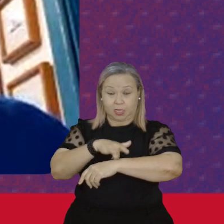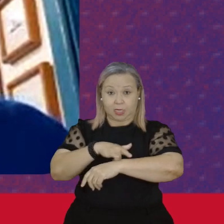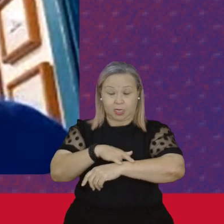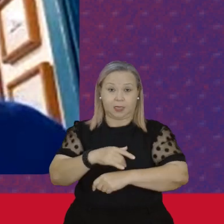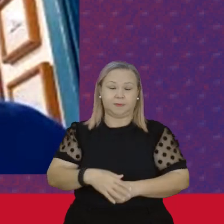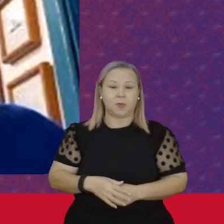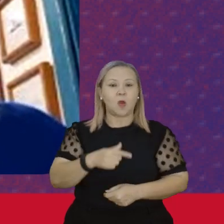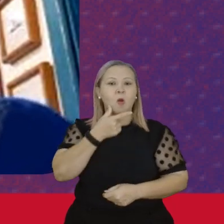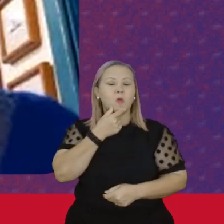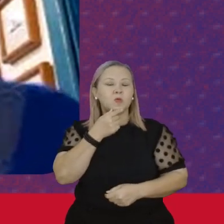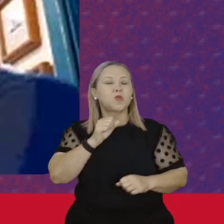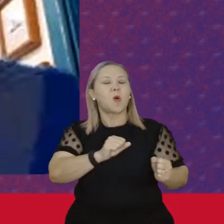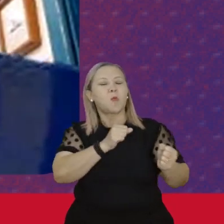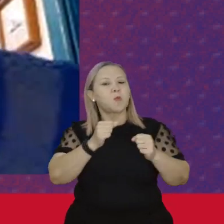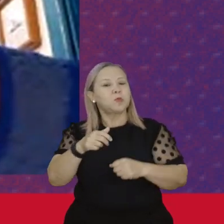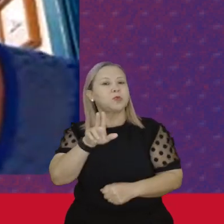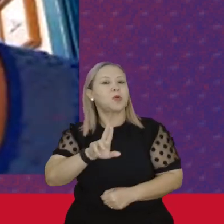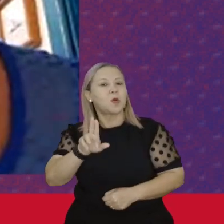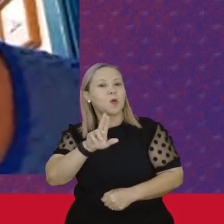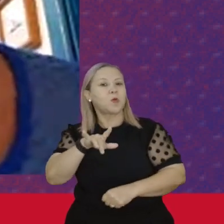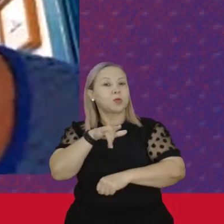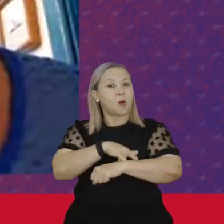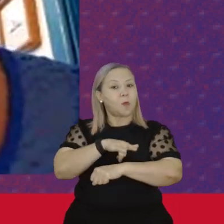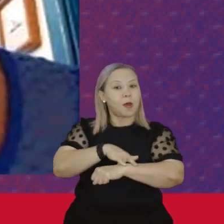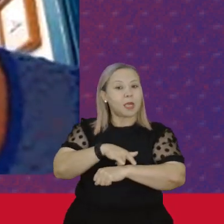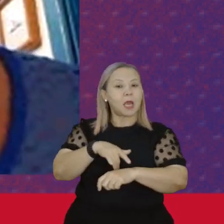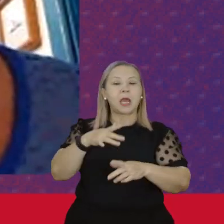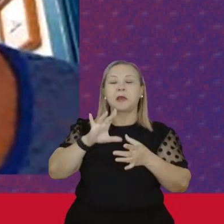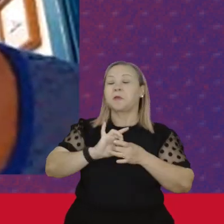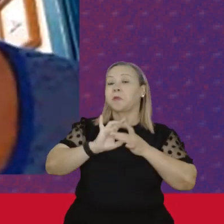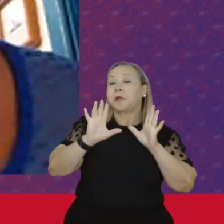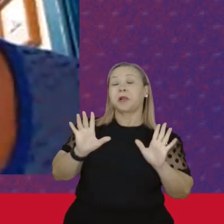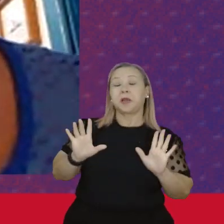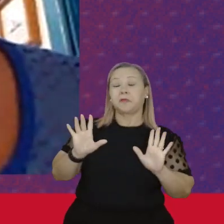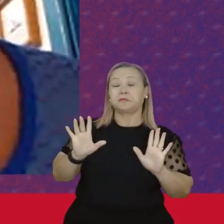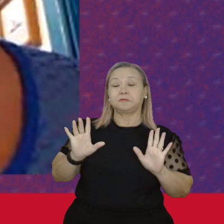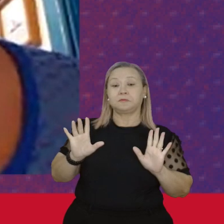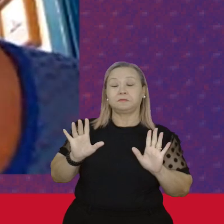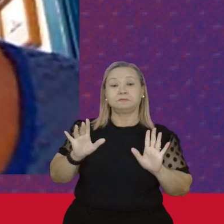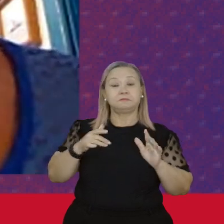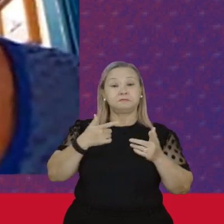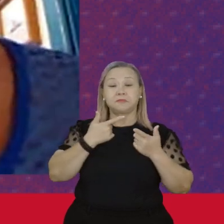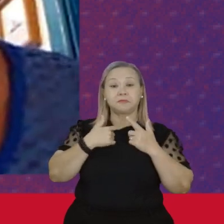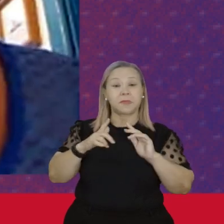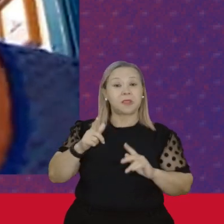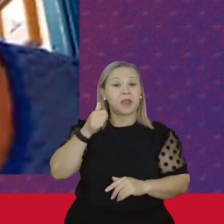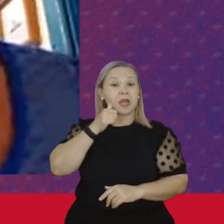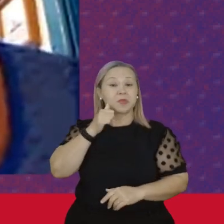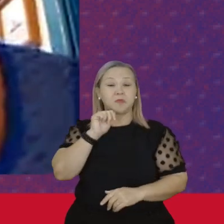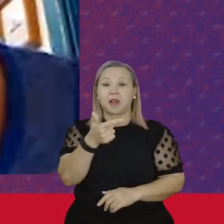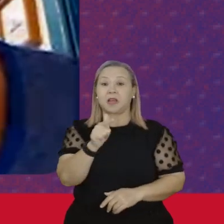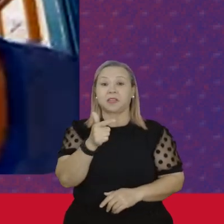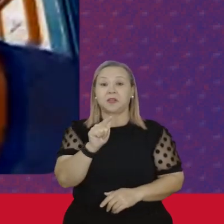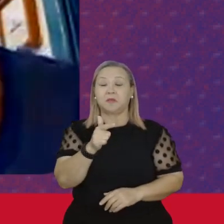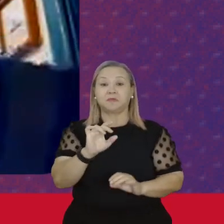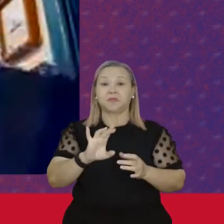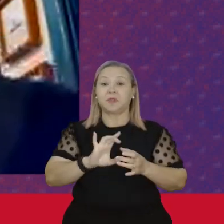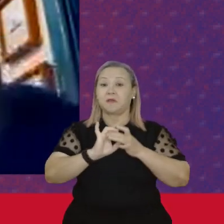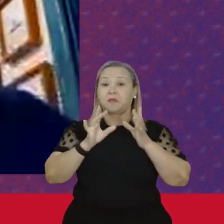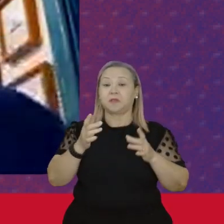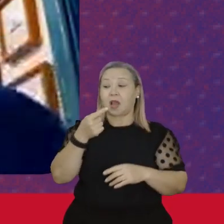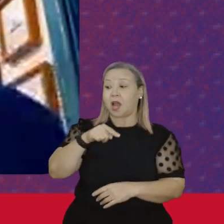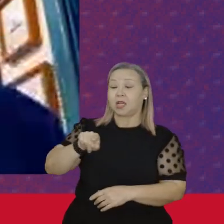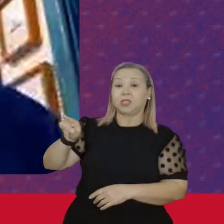podiam usar o banheiro à vontade, e as mulheres não tinham vontade de ir, não podiam,